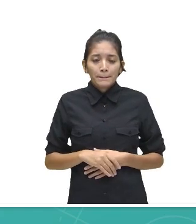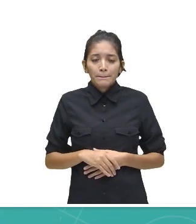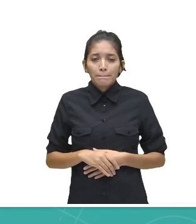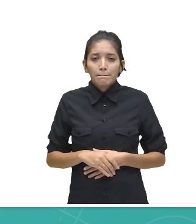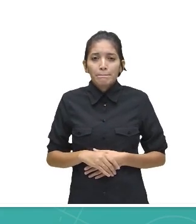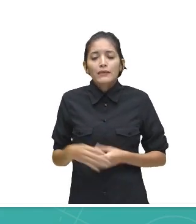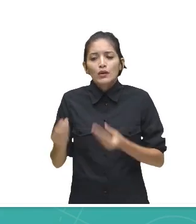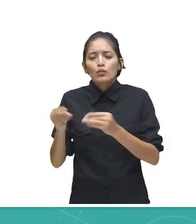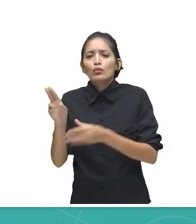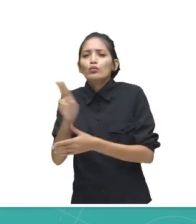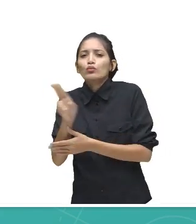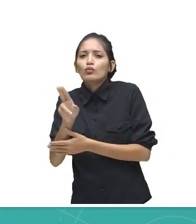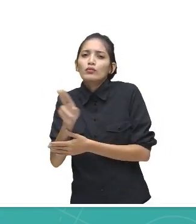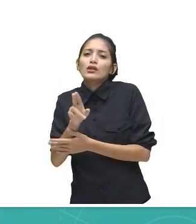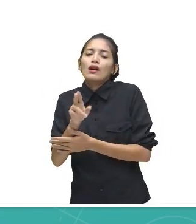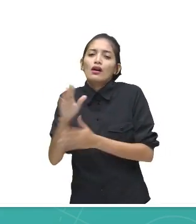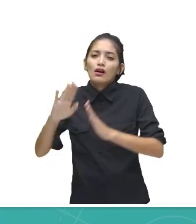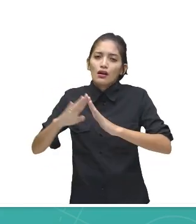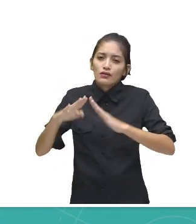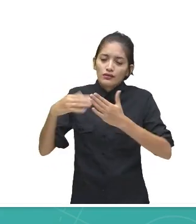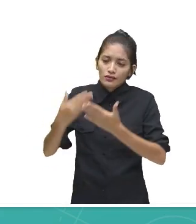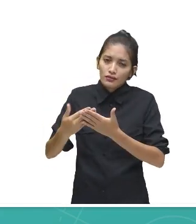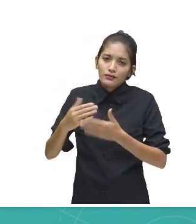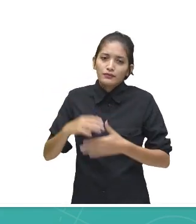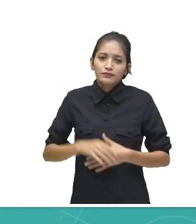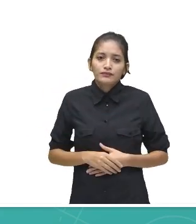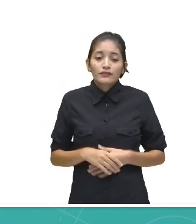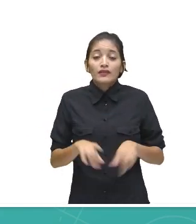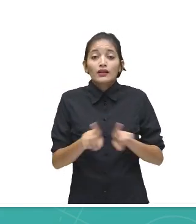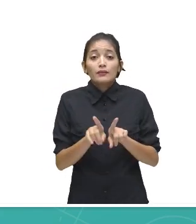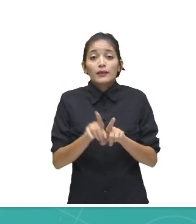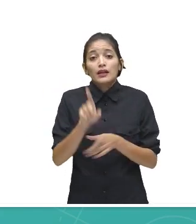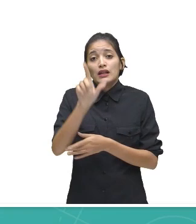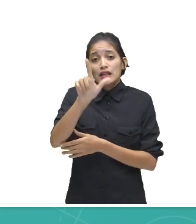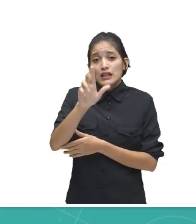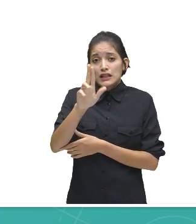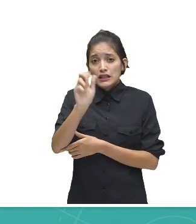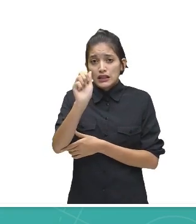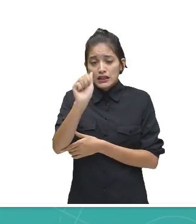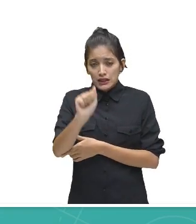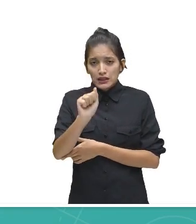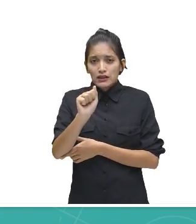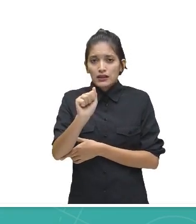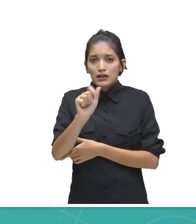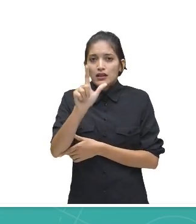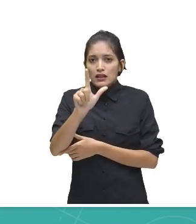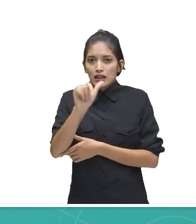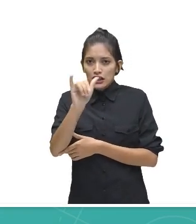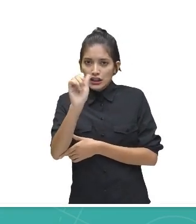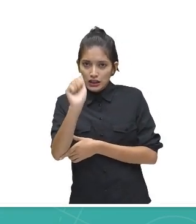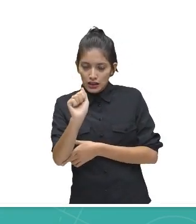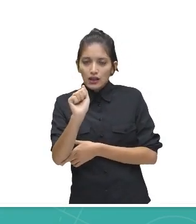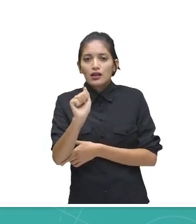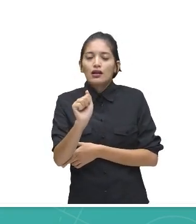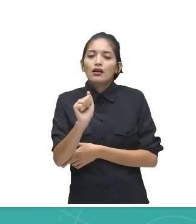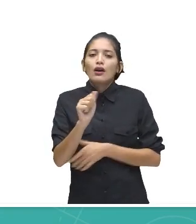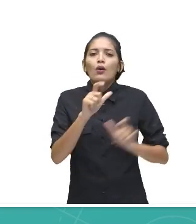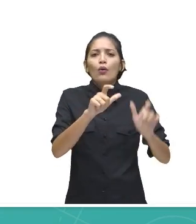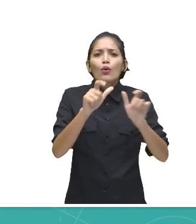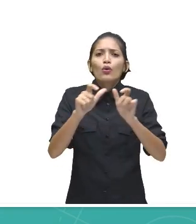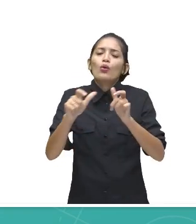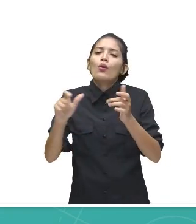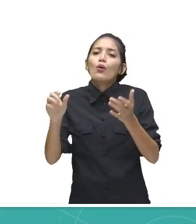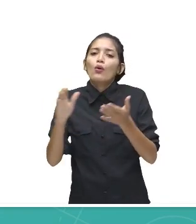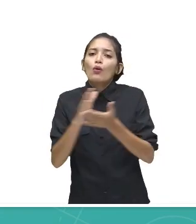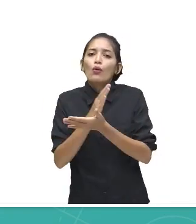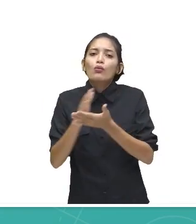da escola dela. Lia participando. Nicole colocou o nome das zonas, né? Tá